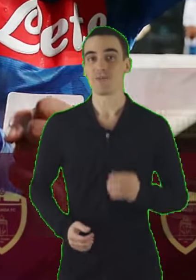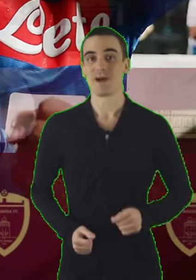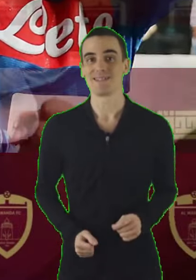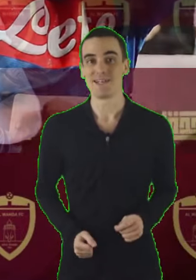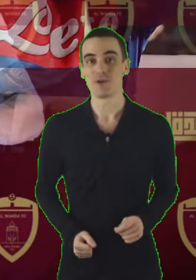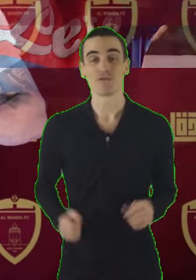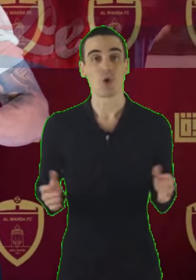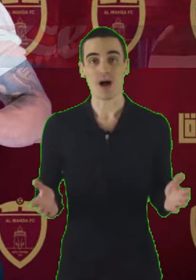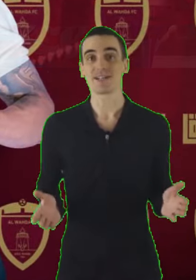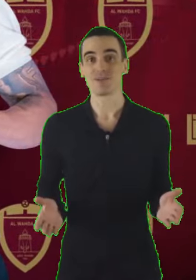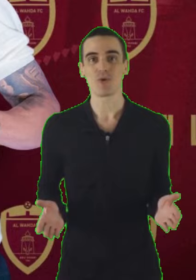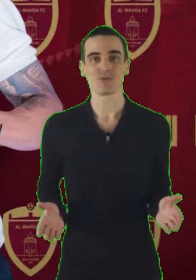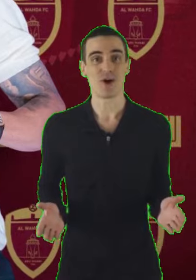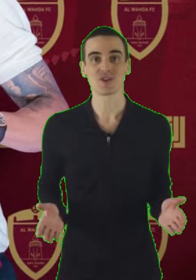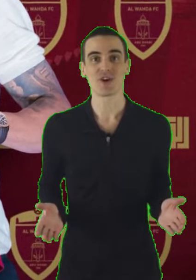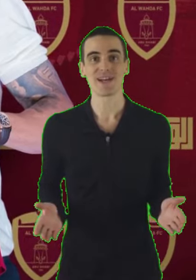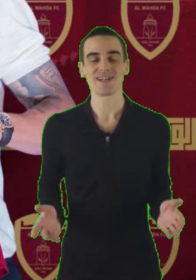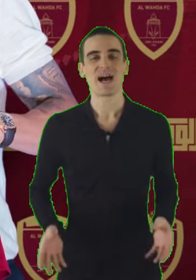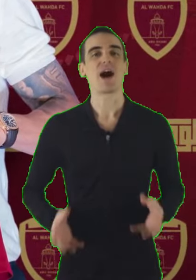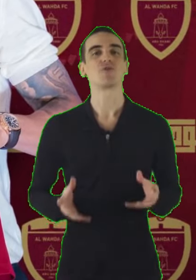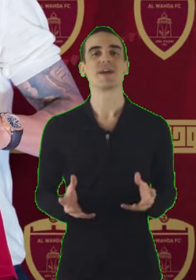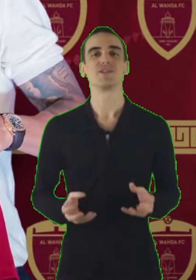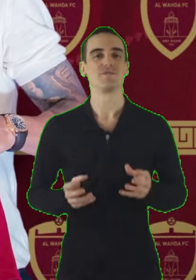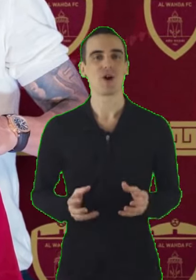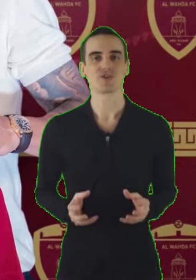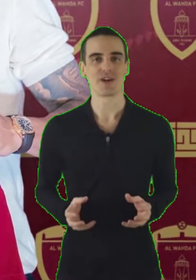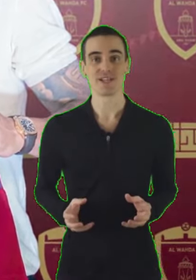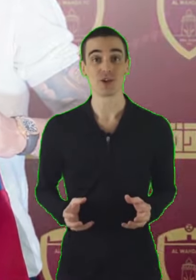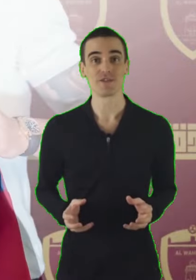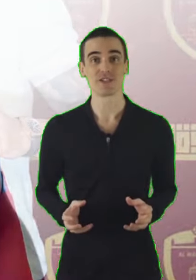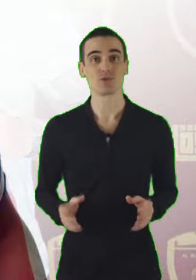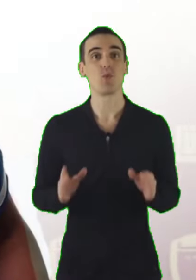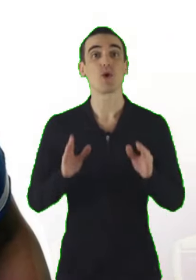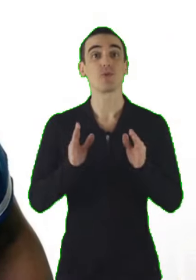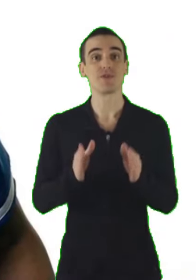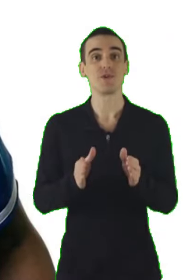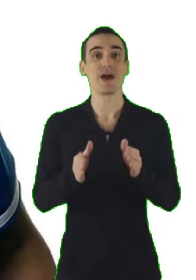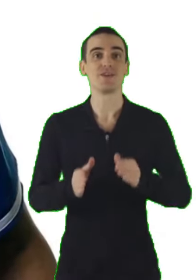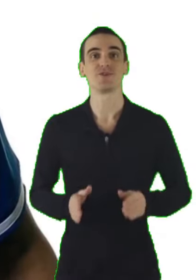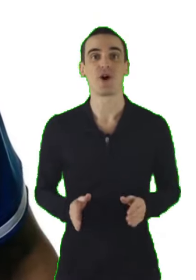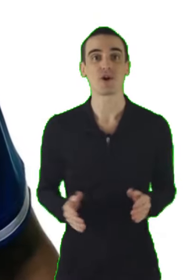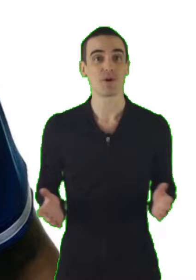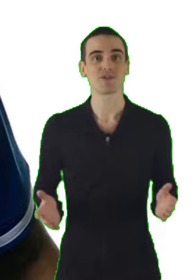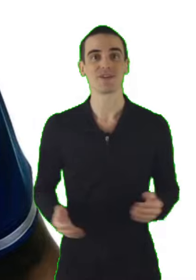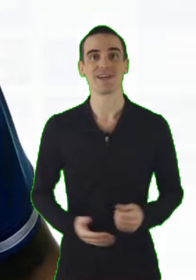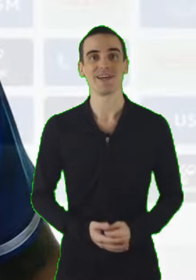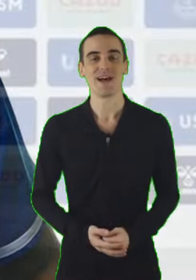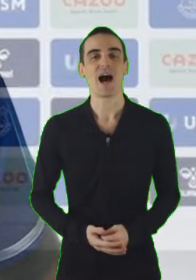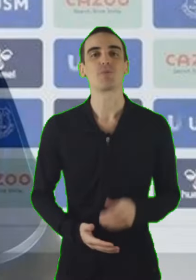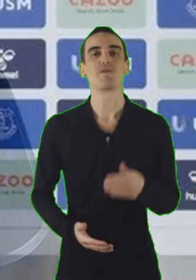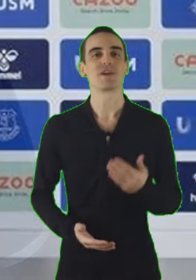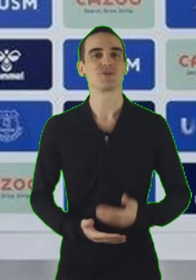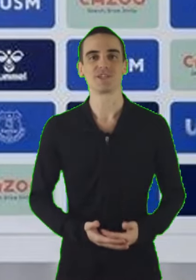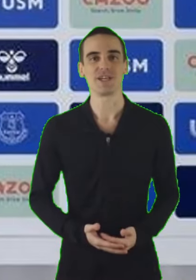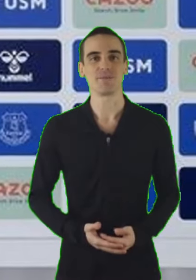nesta temporada. E aí, torcedor? O que acha da possível chegada de Alan ao Rei de Copas? Deixe sua opinião nos